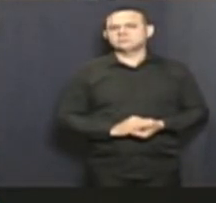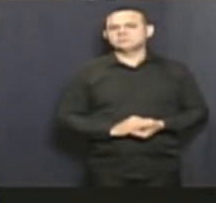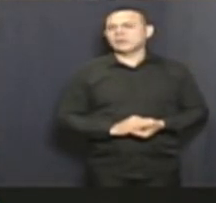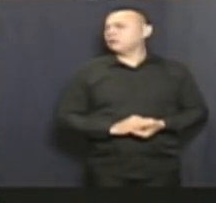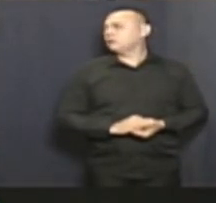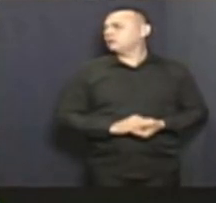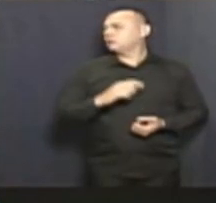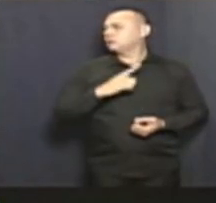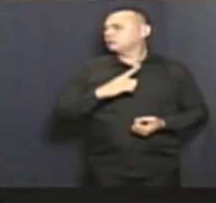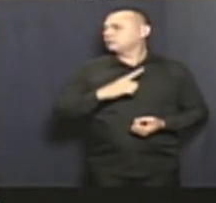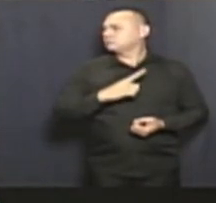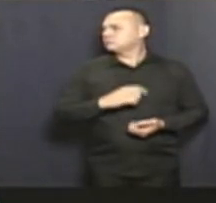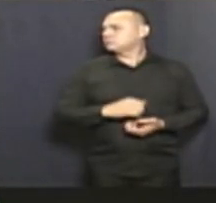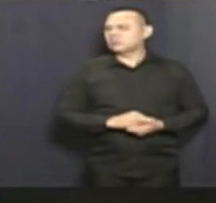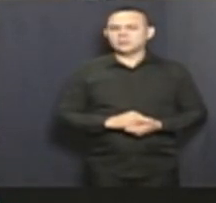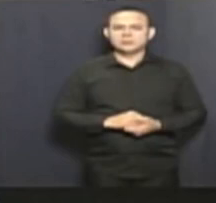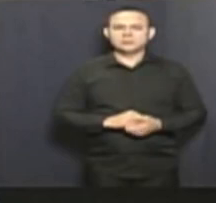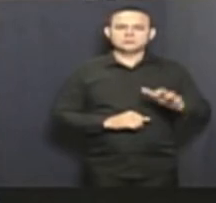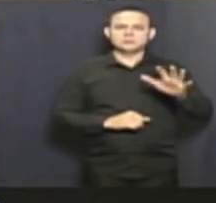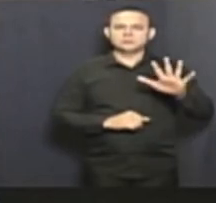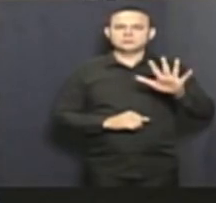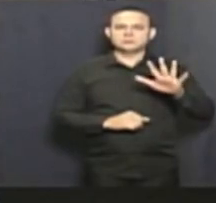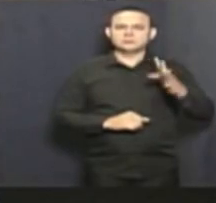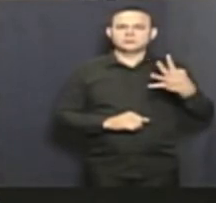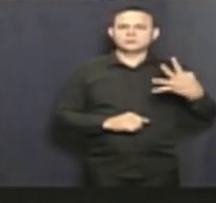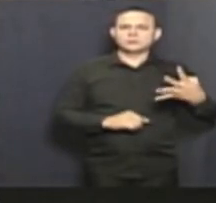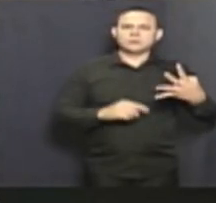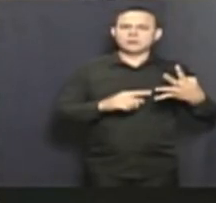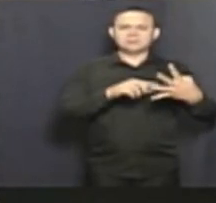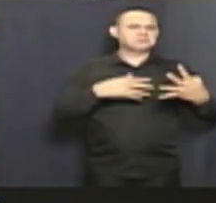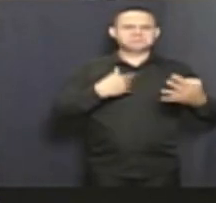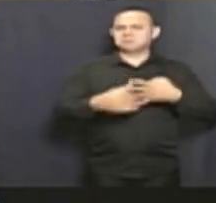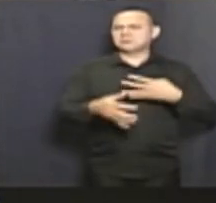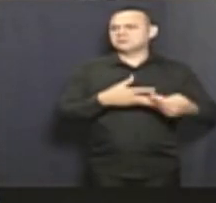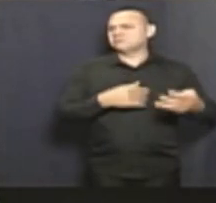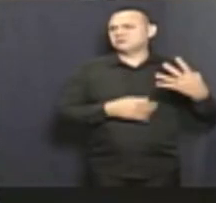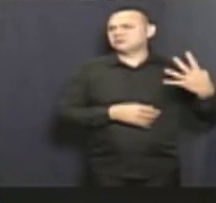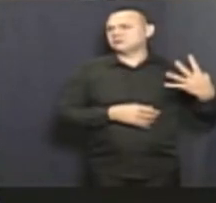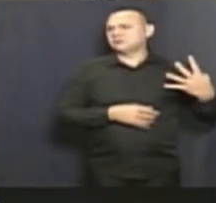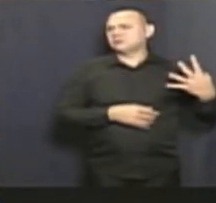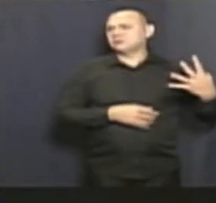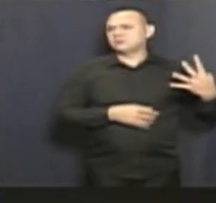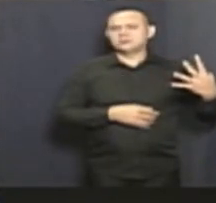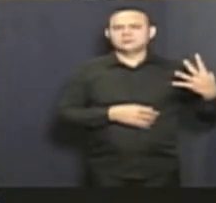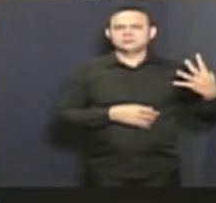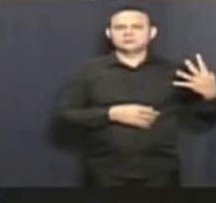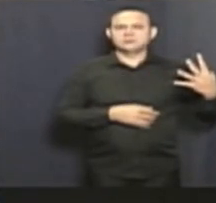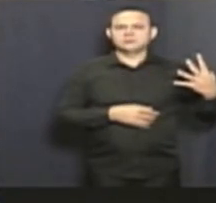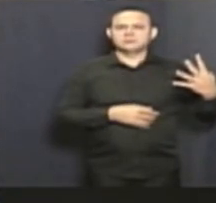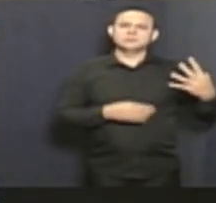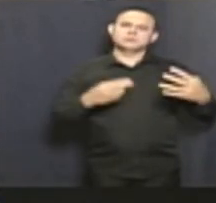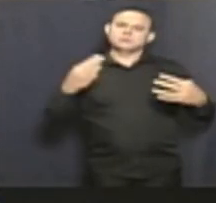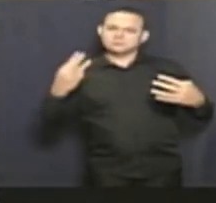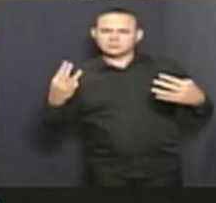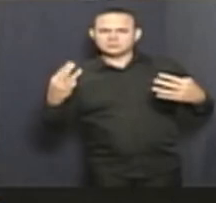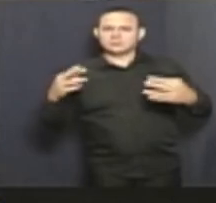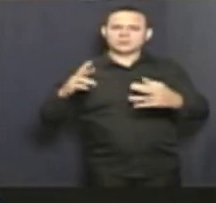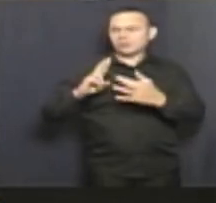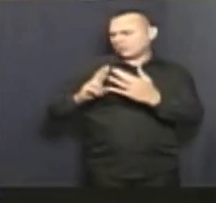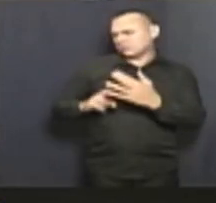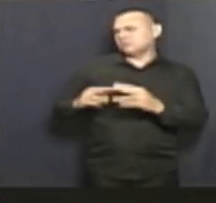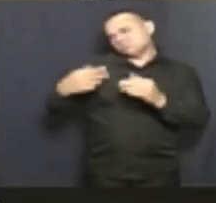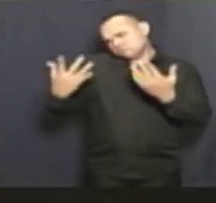temos 15 dia 4 em diferentes e dois é preciso seguir a regra